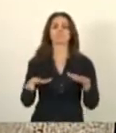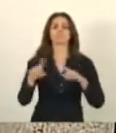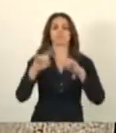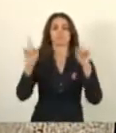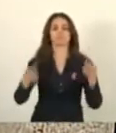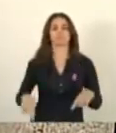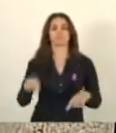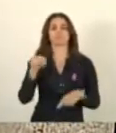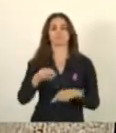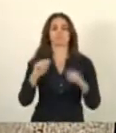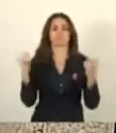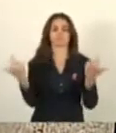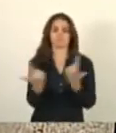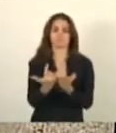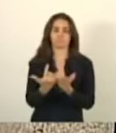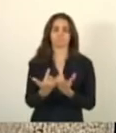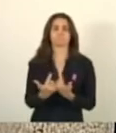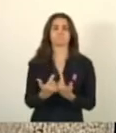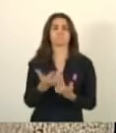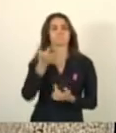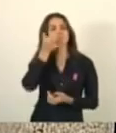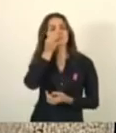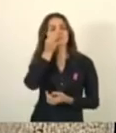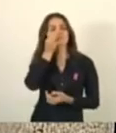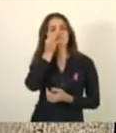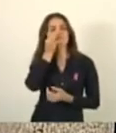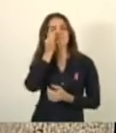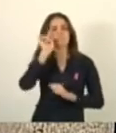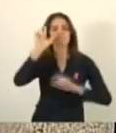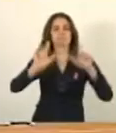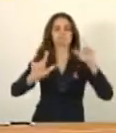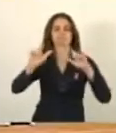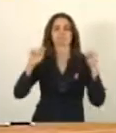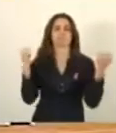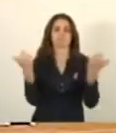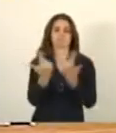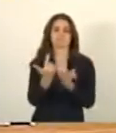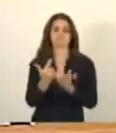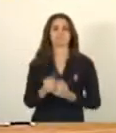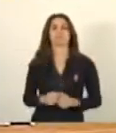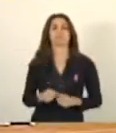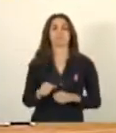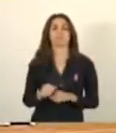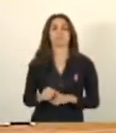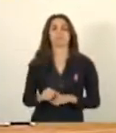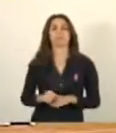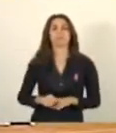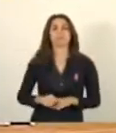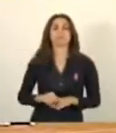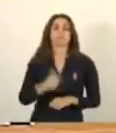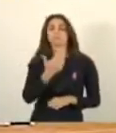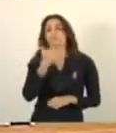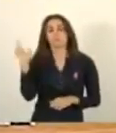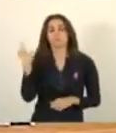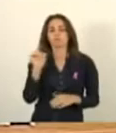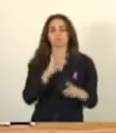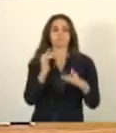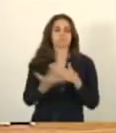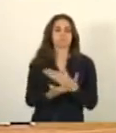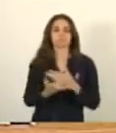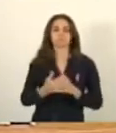funcionários desta casa, aqueles que nos assistem pela TV Assembleia e demais canais desta